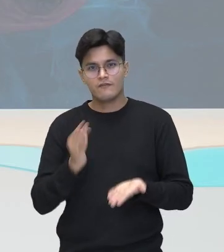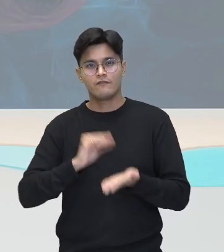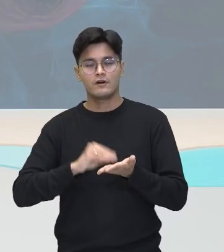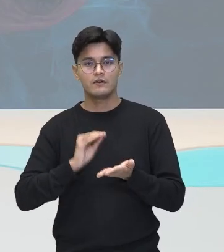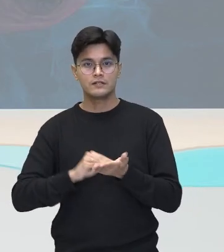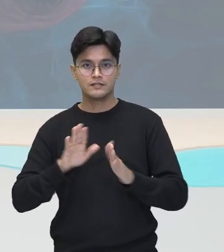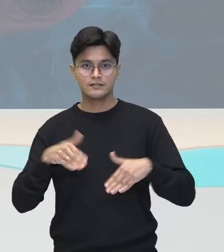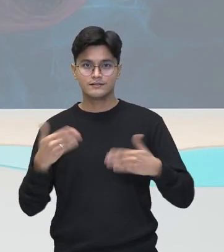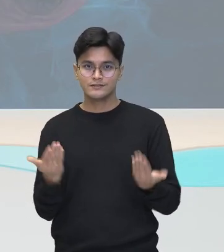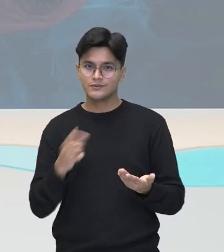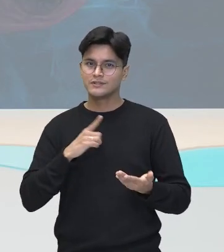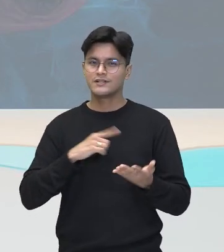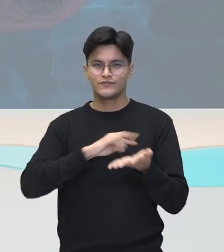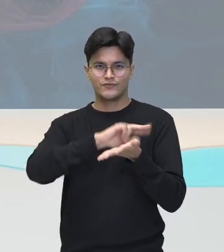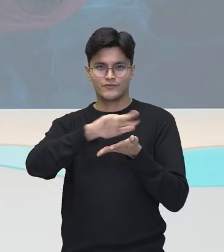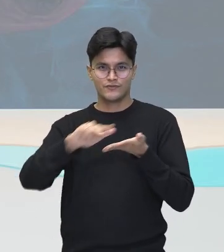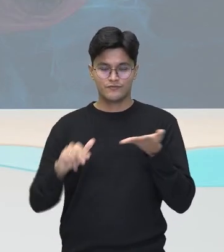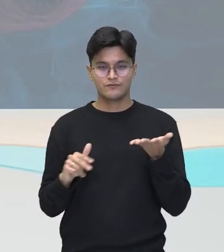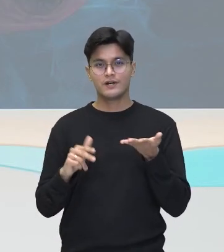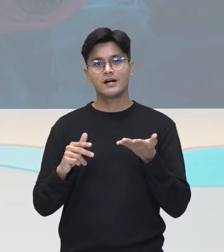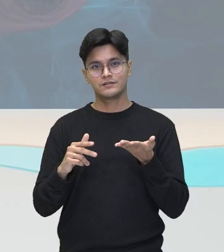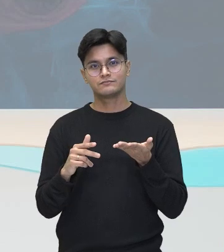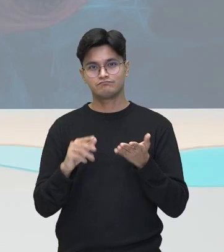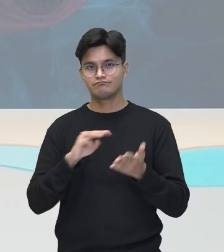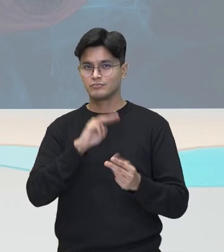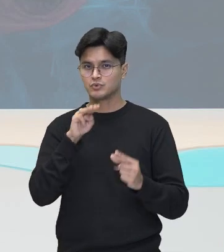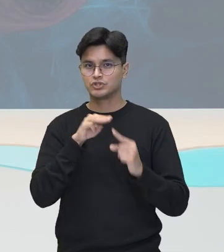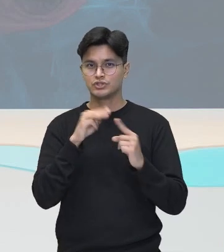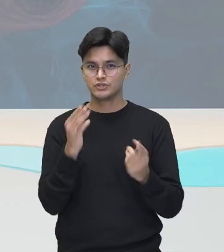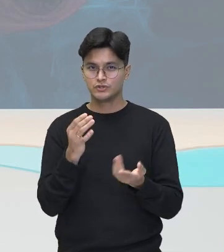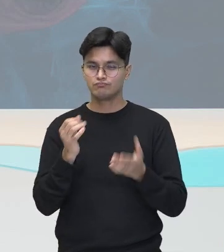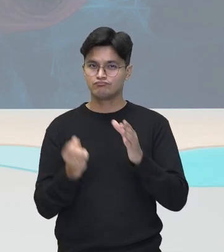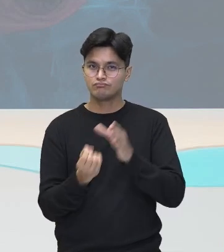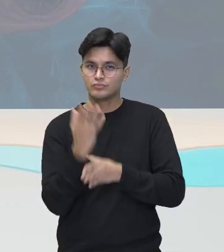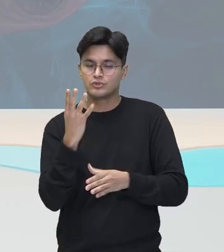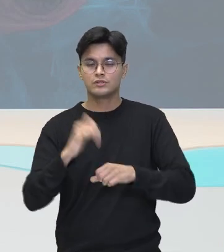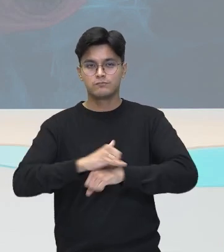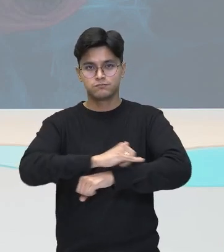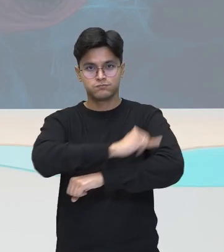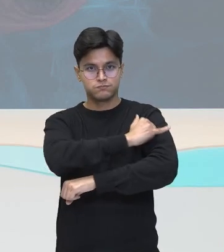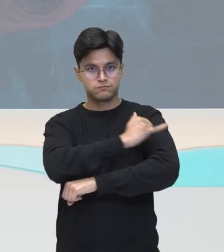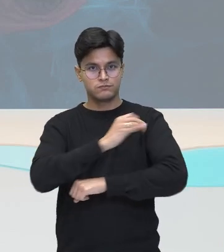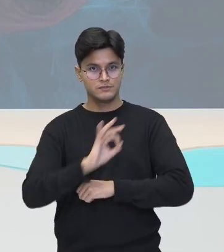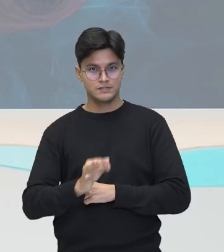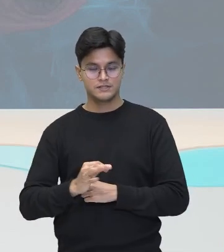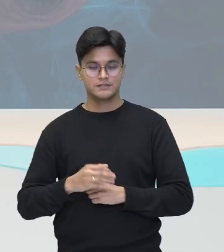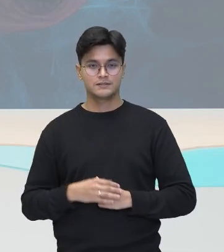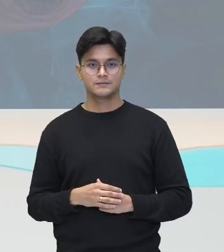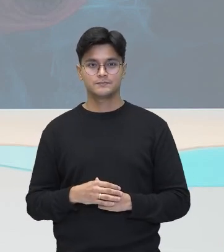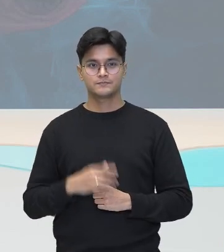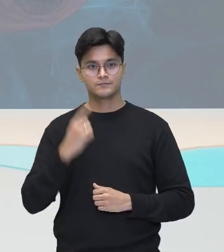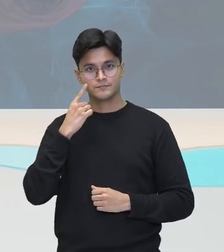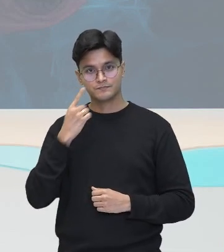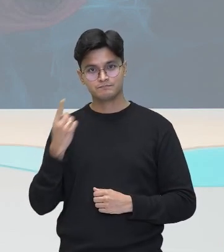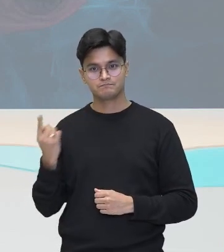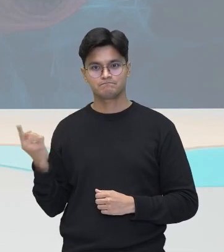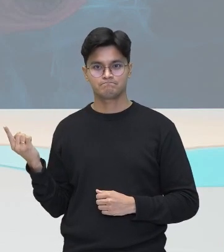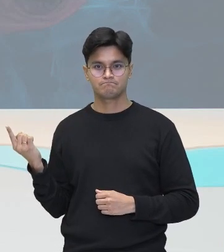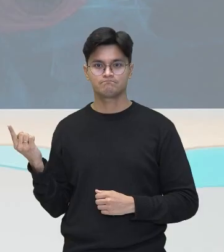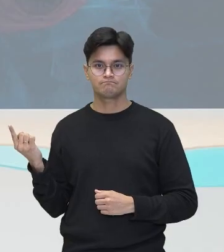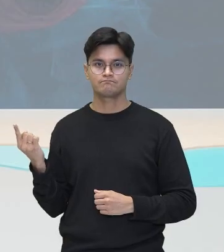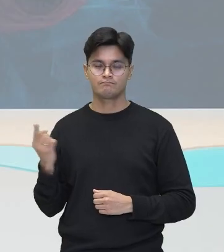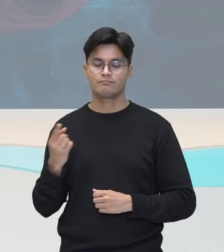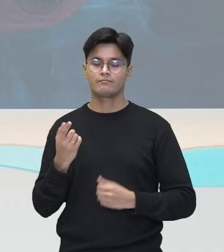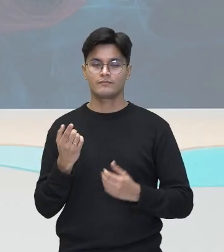uma pessoa obesa, né? Chegar a esse grau aí de acúmulo de gordura, tá bom? Aí tá aí, ó. Entre suas